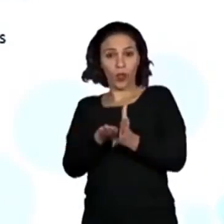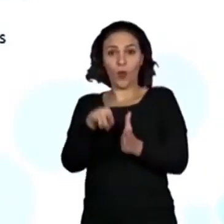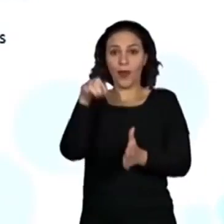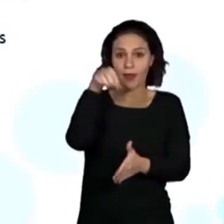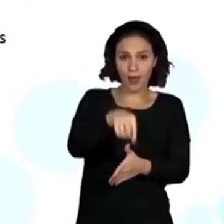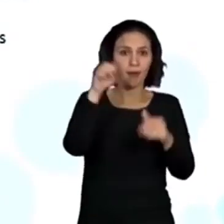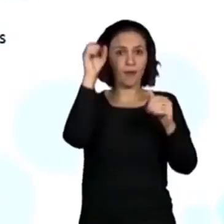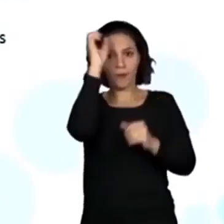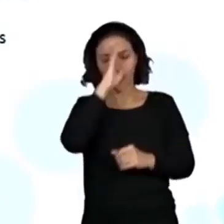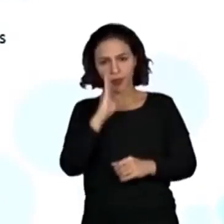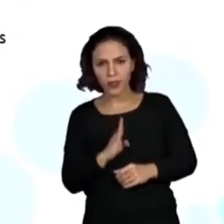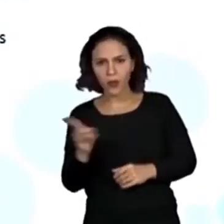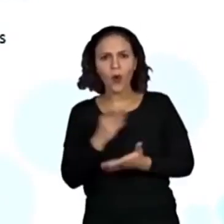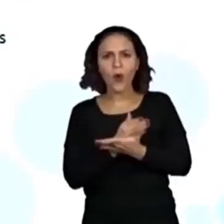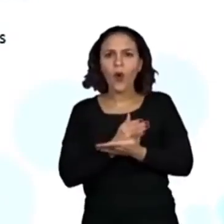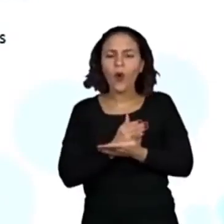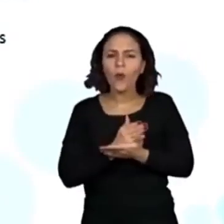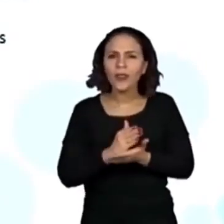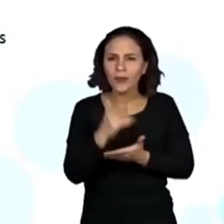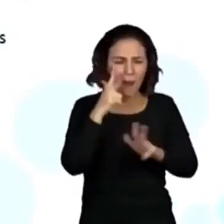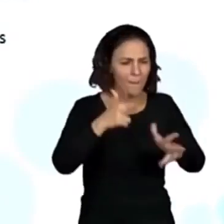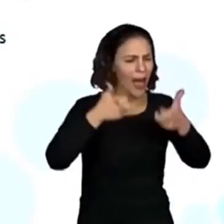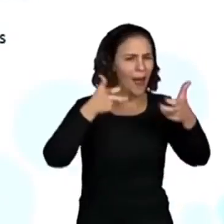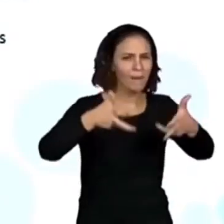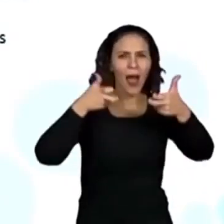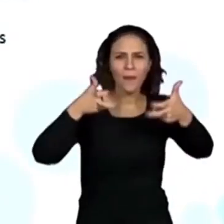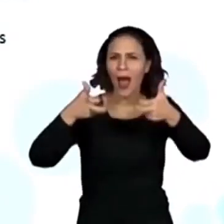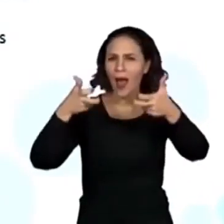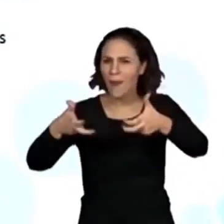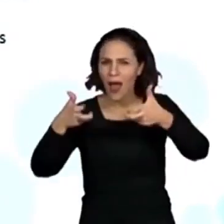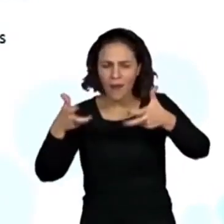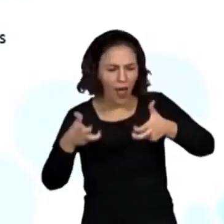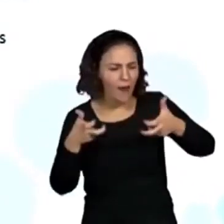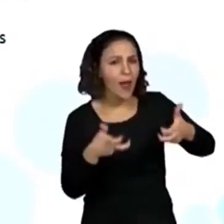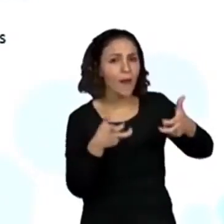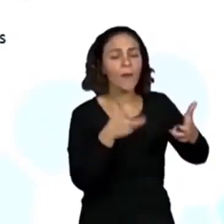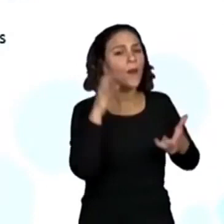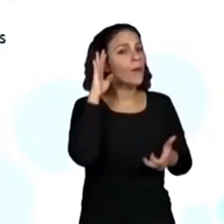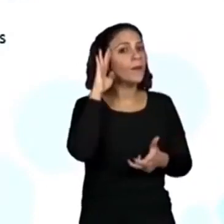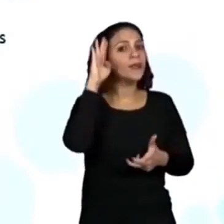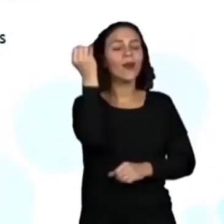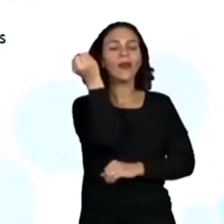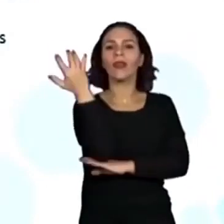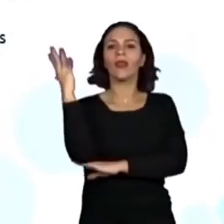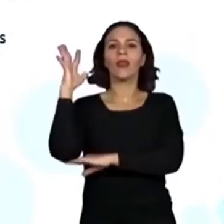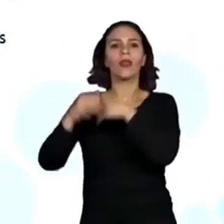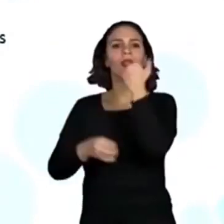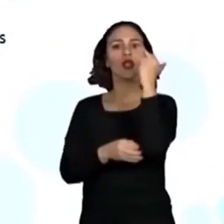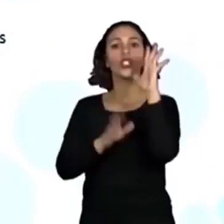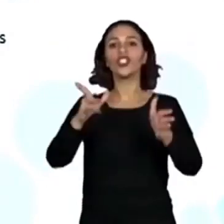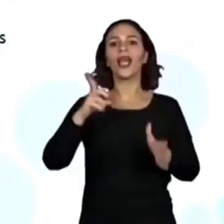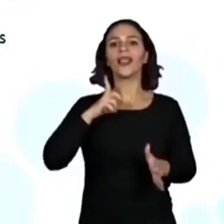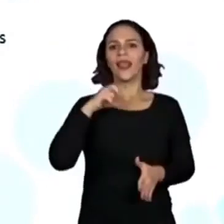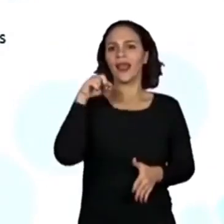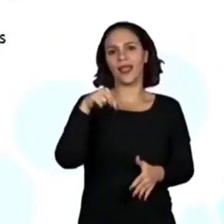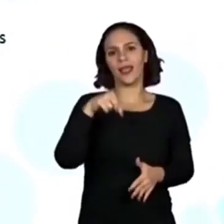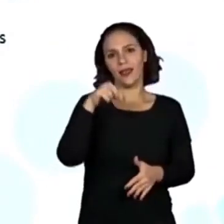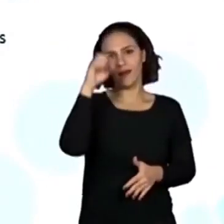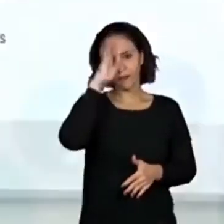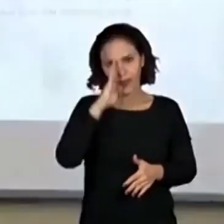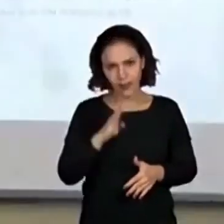Brasil, eles começaram uma exploração, principalmente dos recursos naturais existentes aqui no nosso